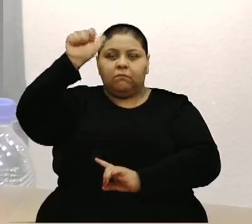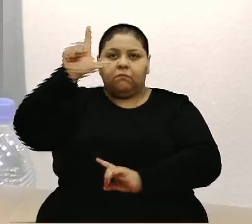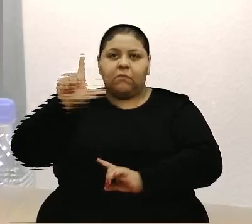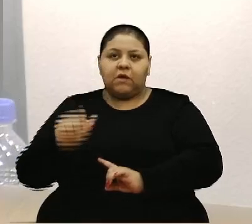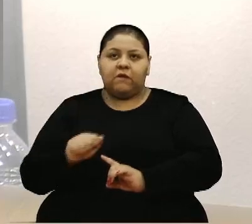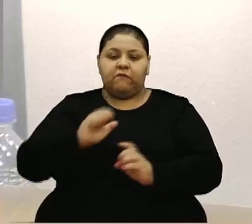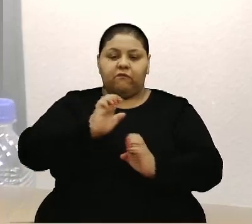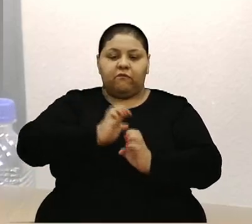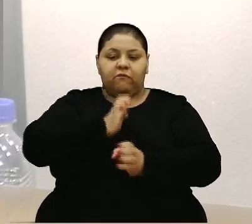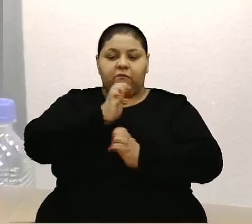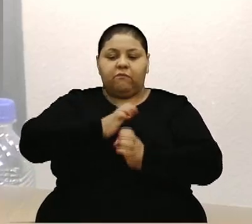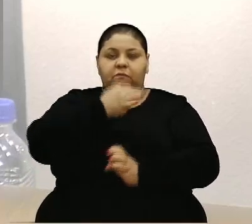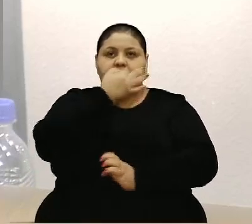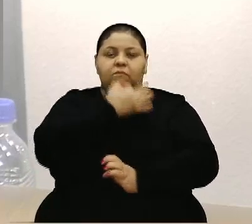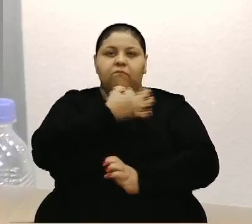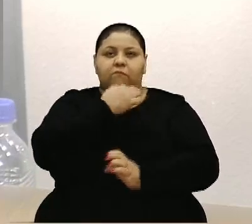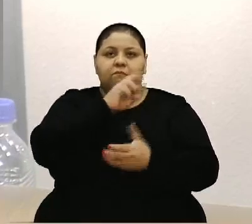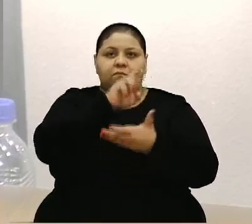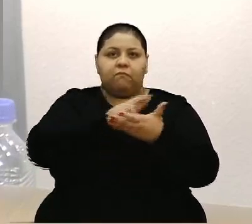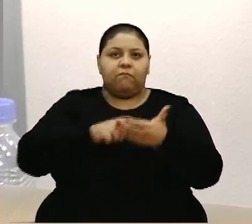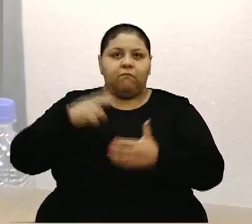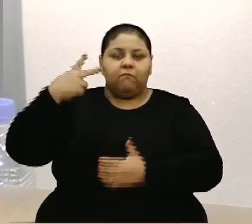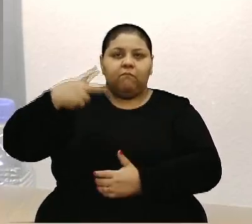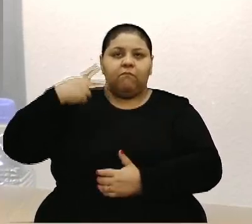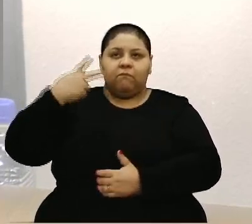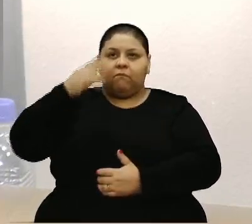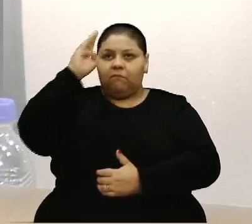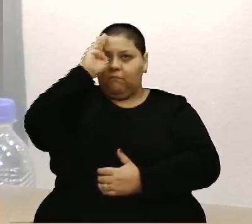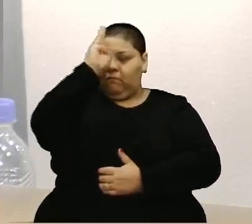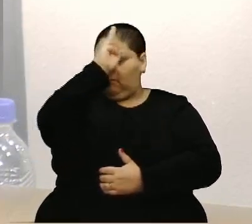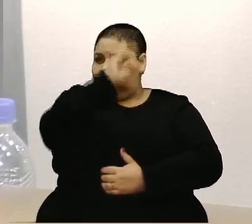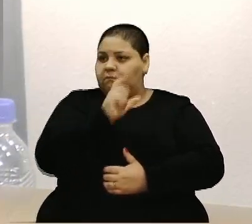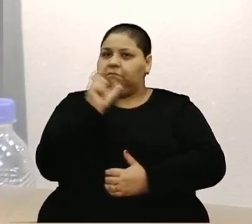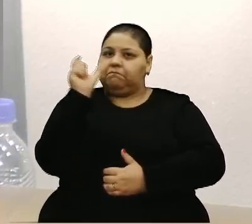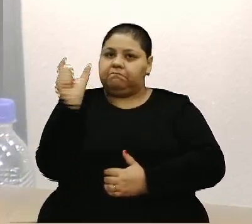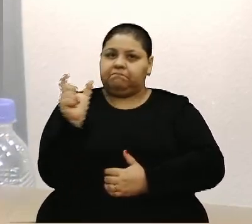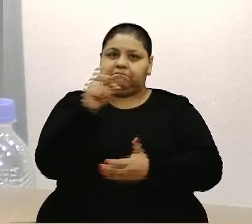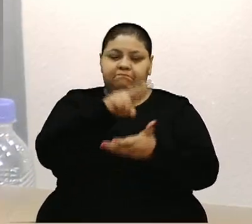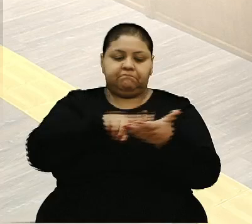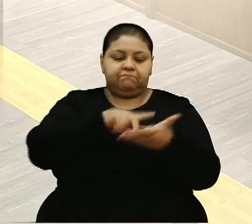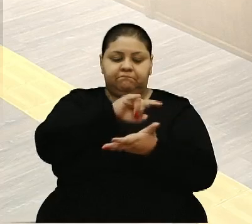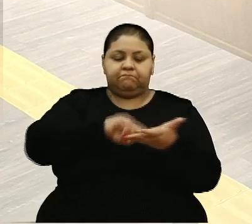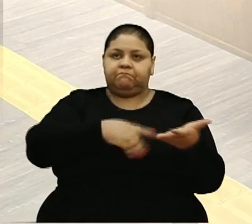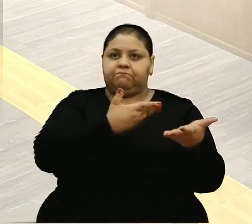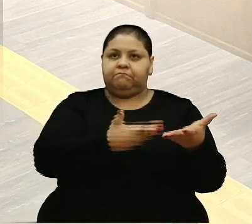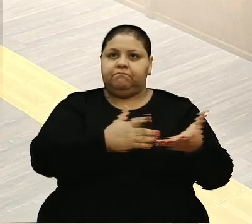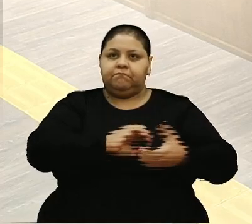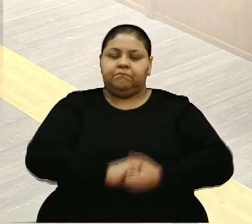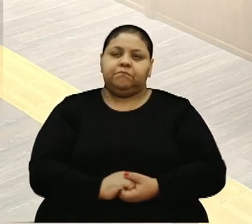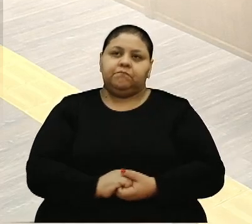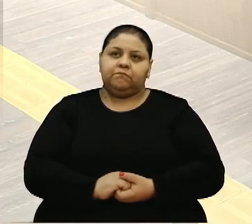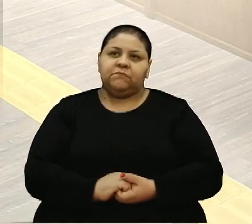do Sul. Relator é o vereador Adriano Bressan. Com a palavra o relator para a leitura do parecer.